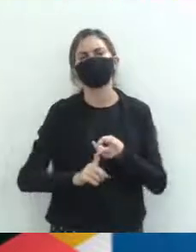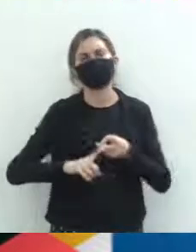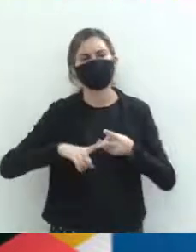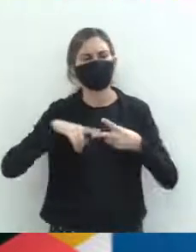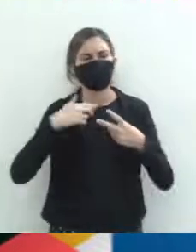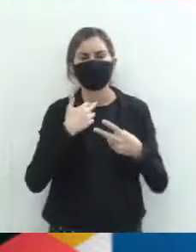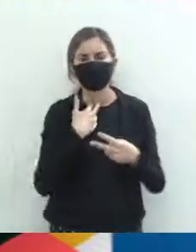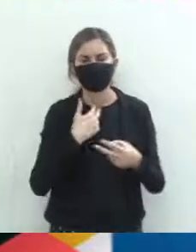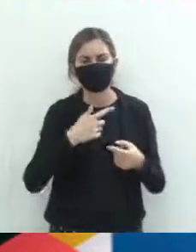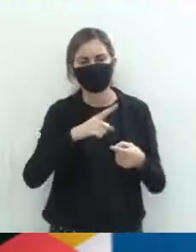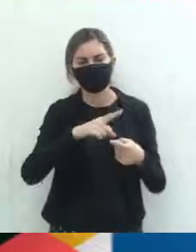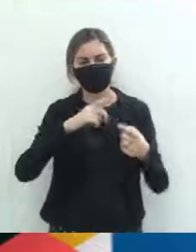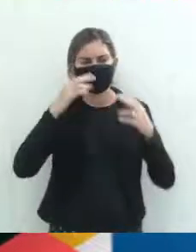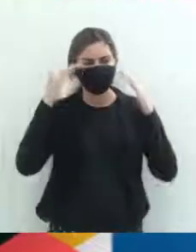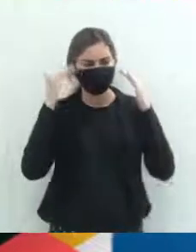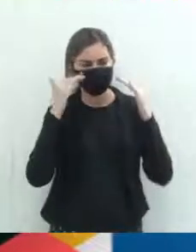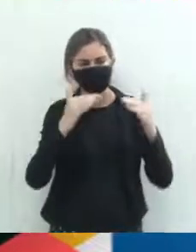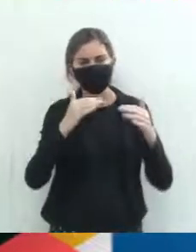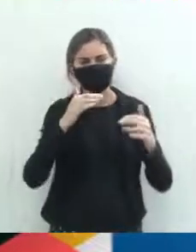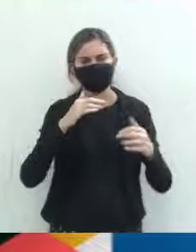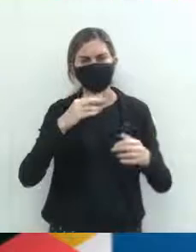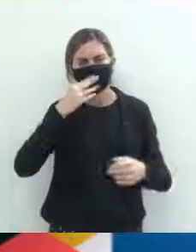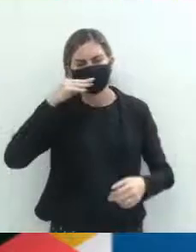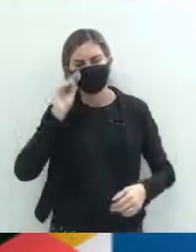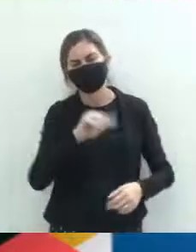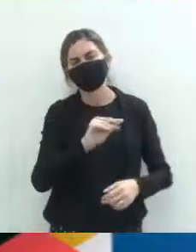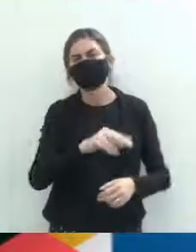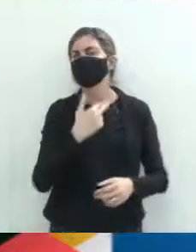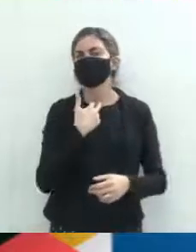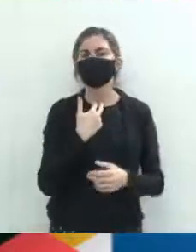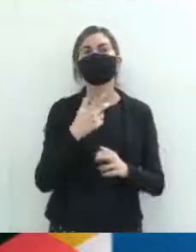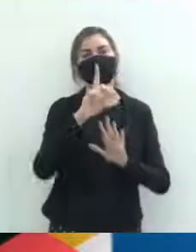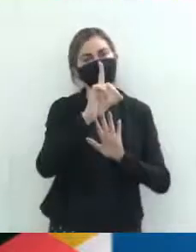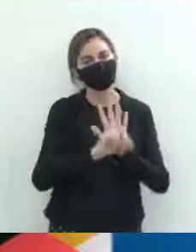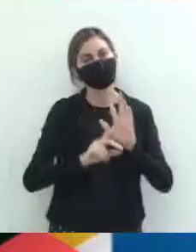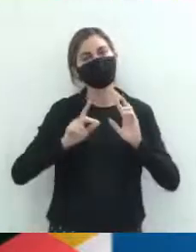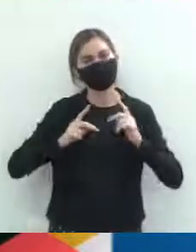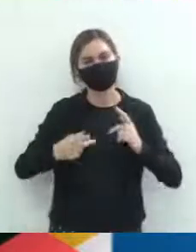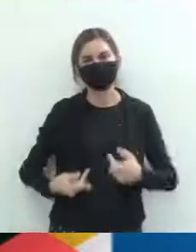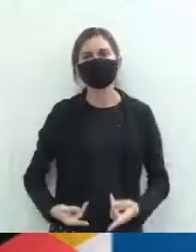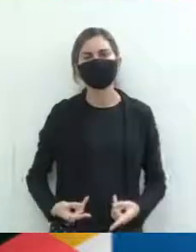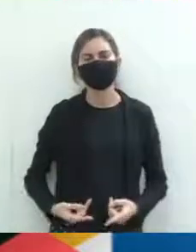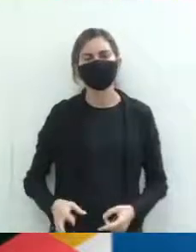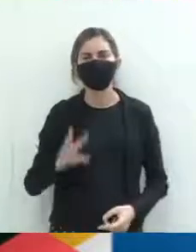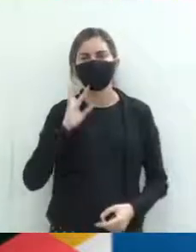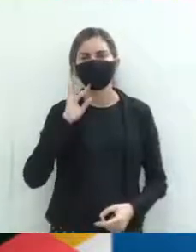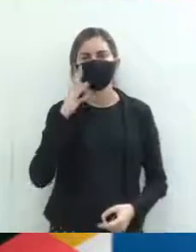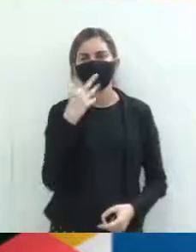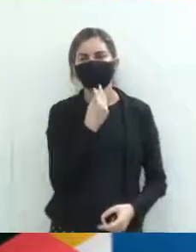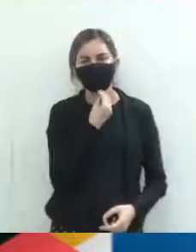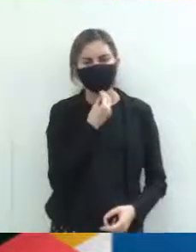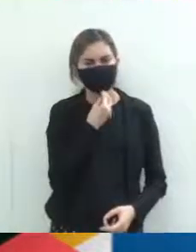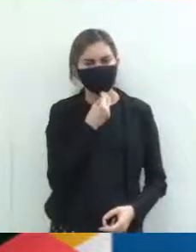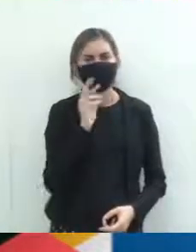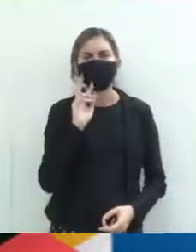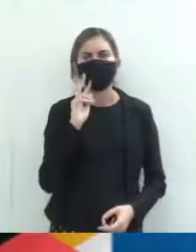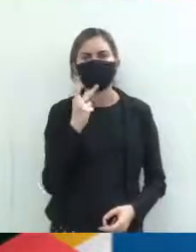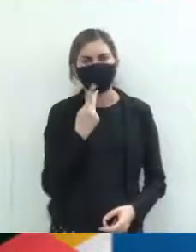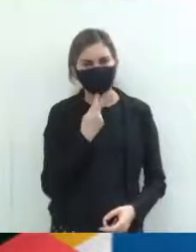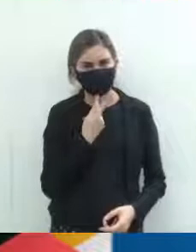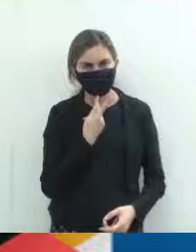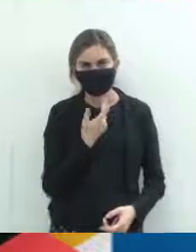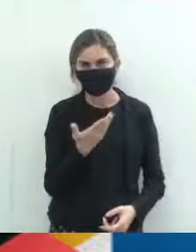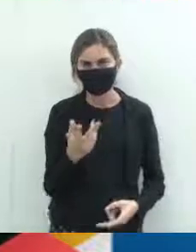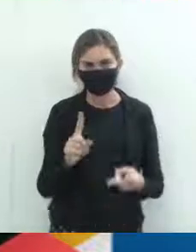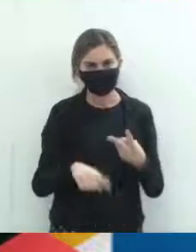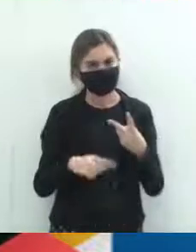não sejam desrespeitadas. Para isso existem os direitos humanos. O conhecimento e reconhecimento, olha a